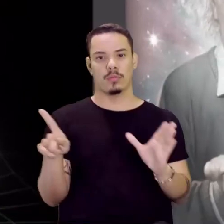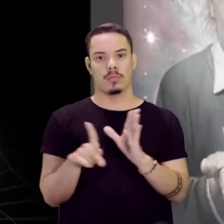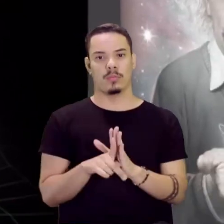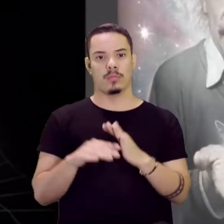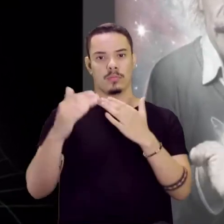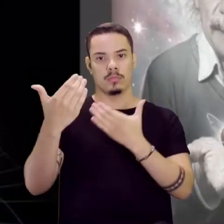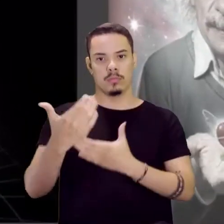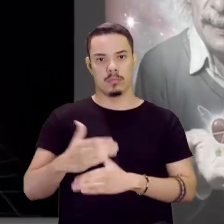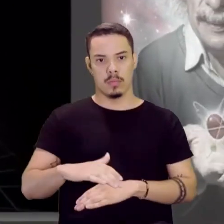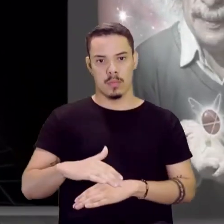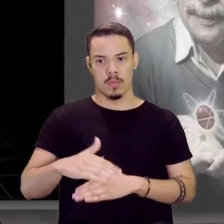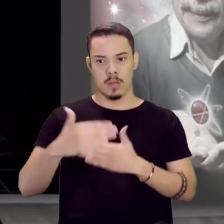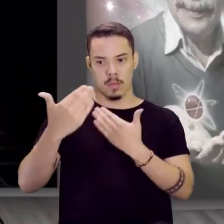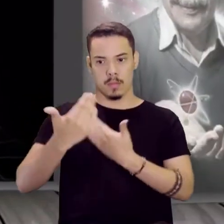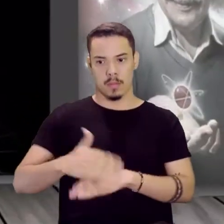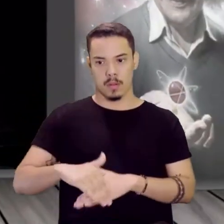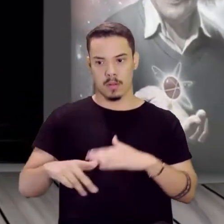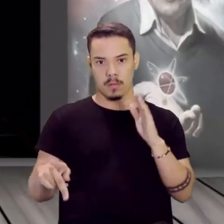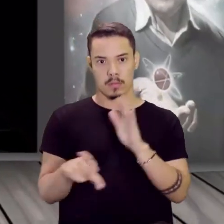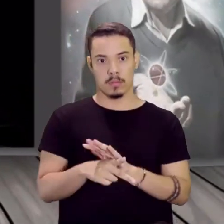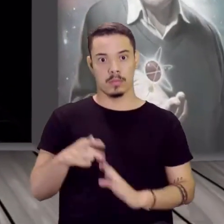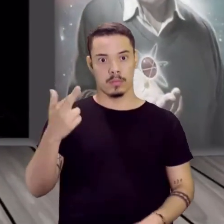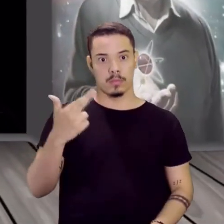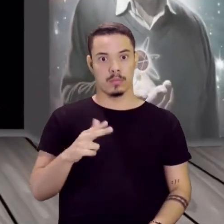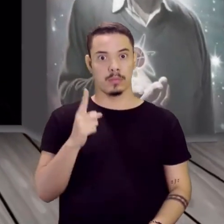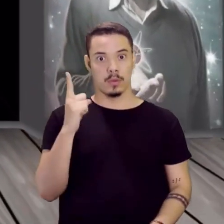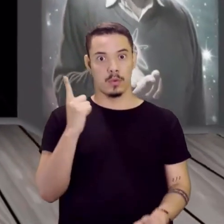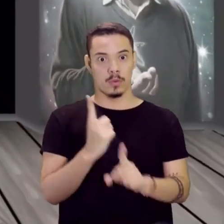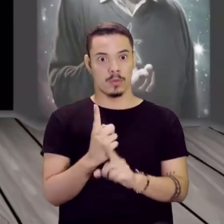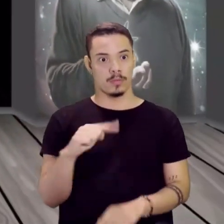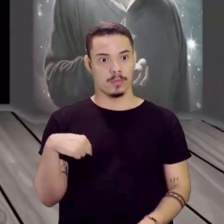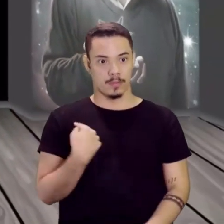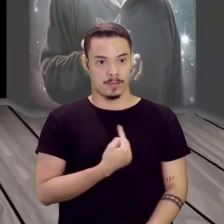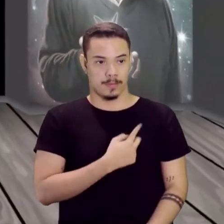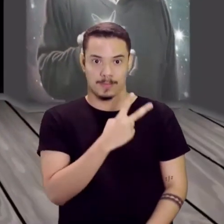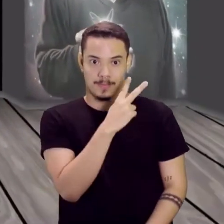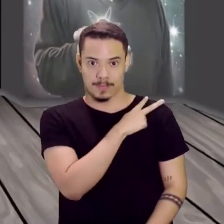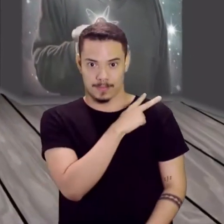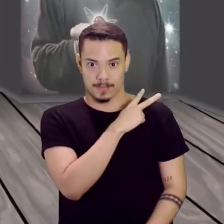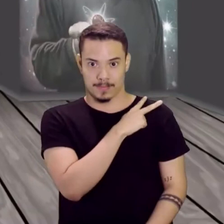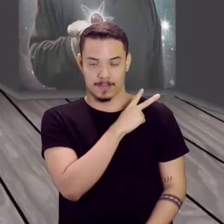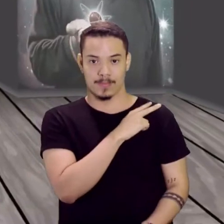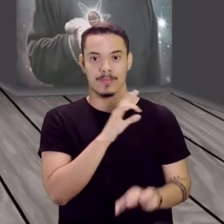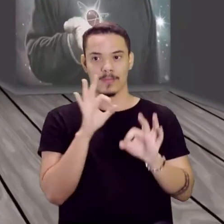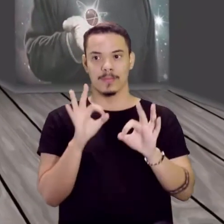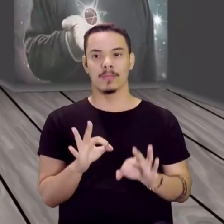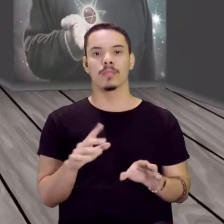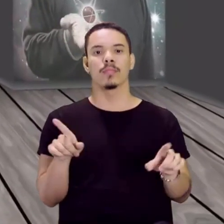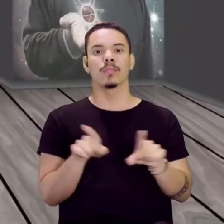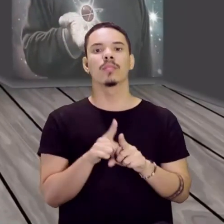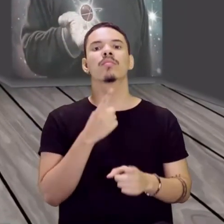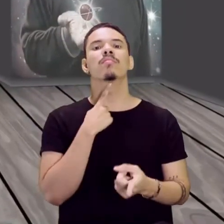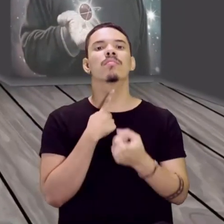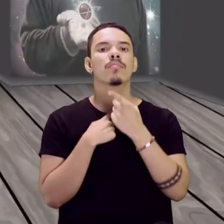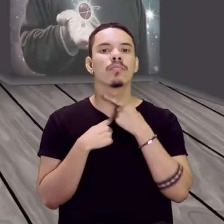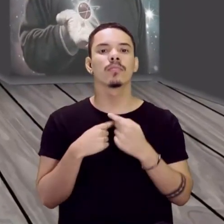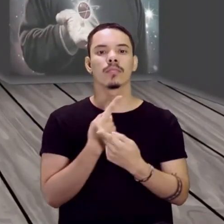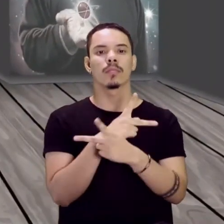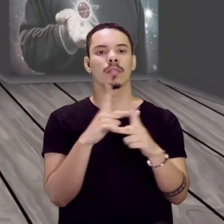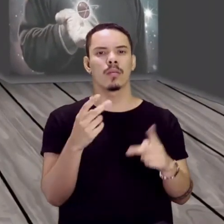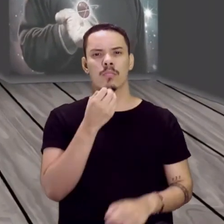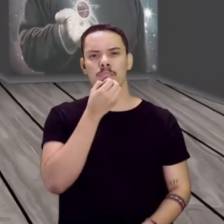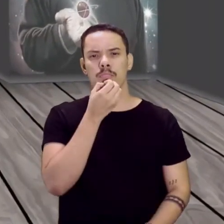recuperação, Exatamente. para se encontrar com a gente no segundo ano, né? E desejamos, né, uma boa